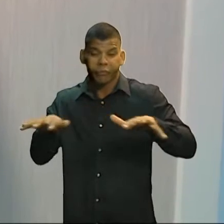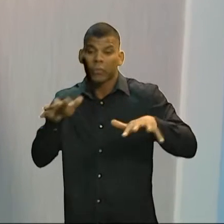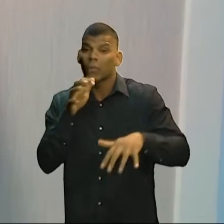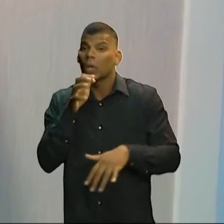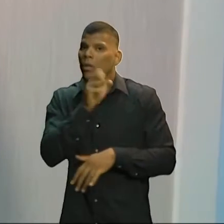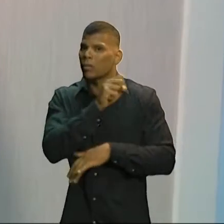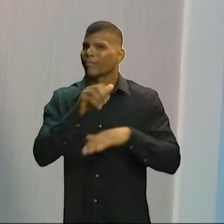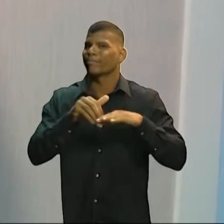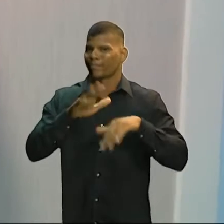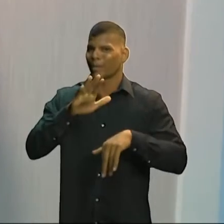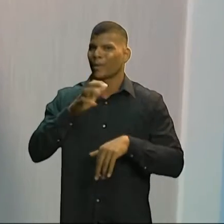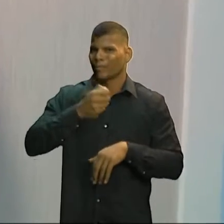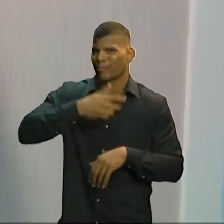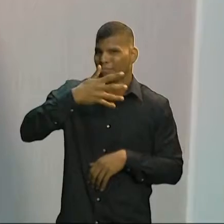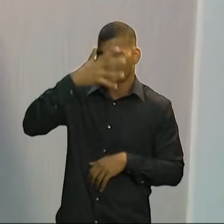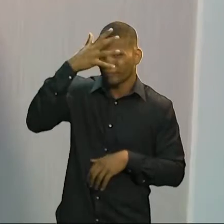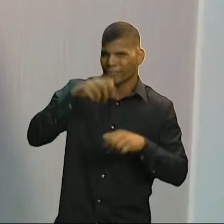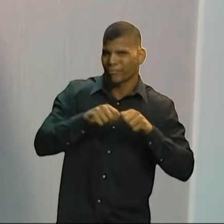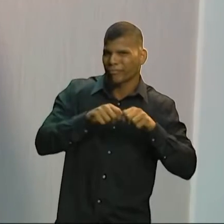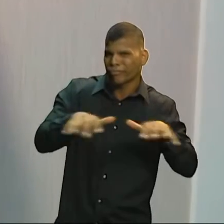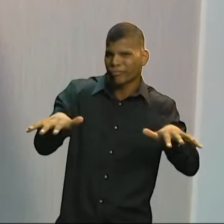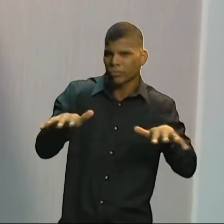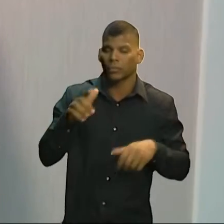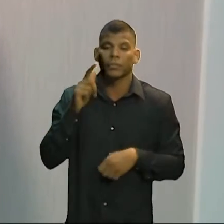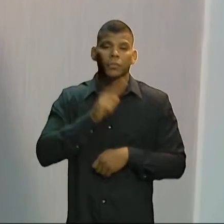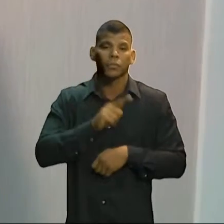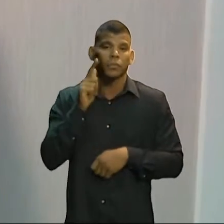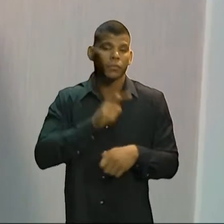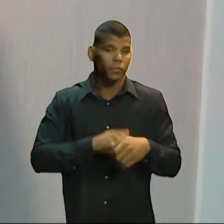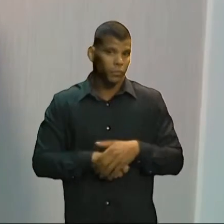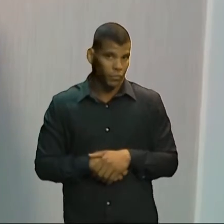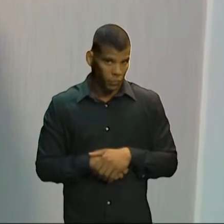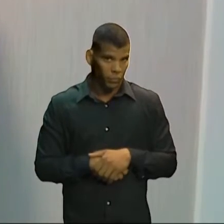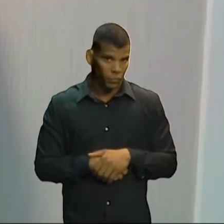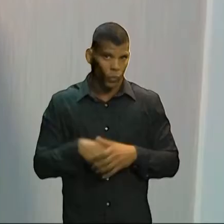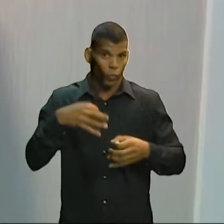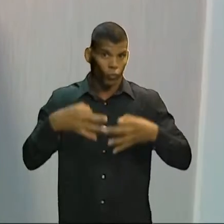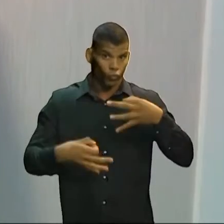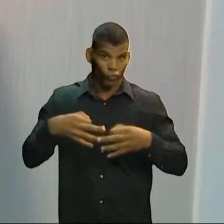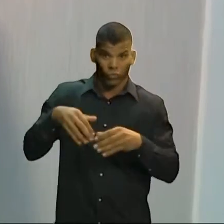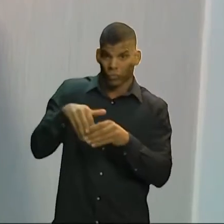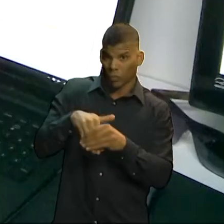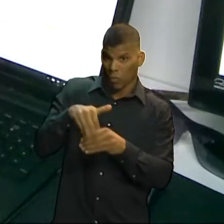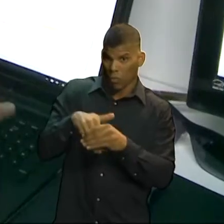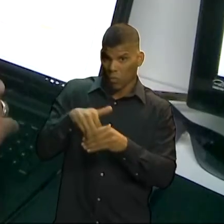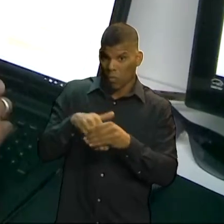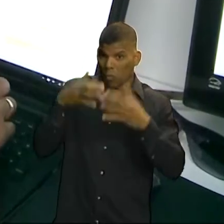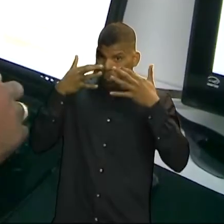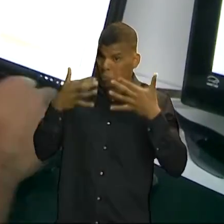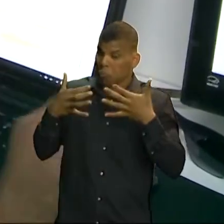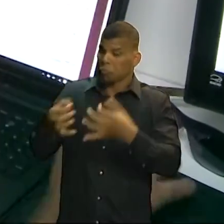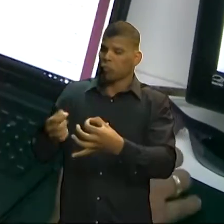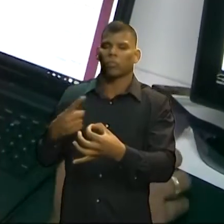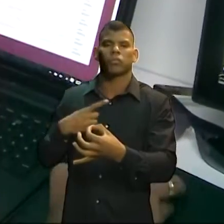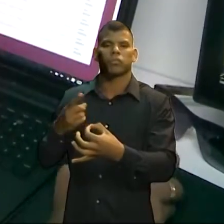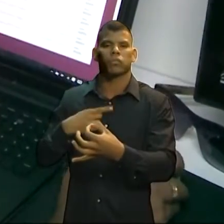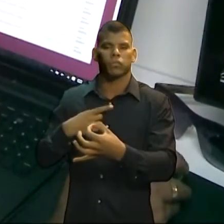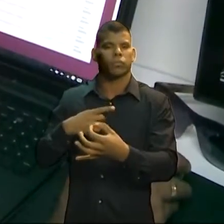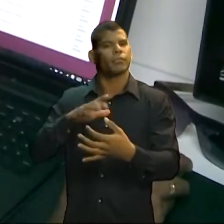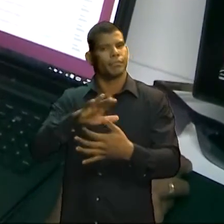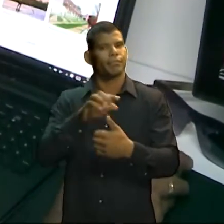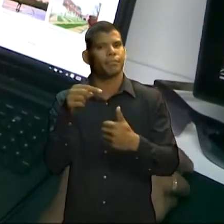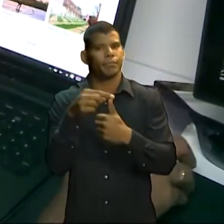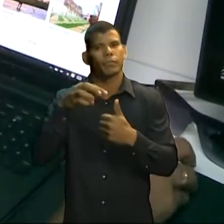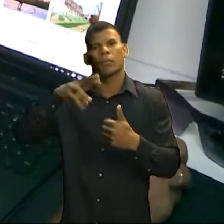rápida e com alcance muito maior. A Justiça Eleitoral não ficou alheia a essas evoluções tecnológicas. As punições previstas